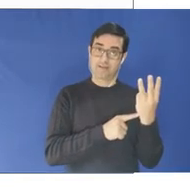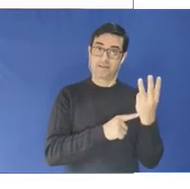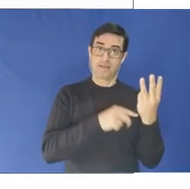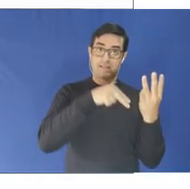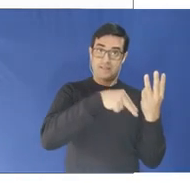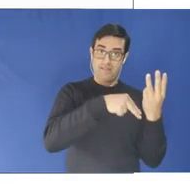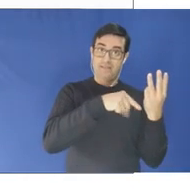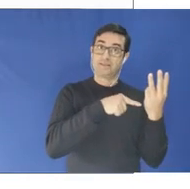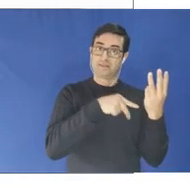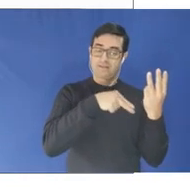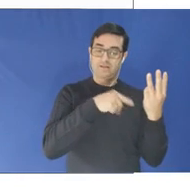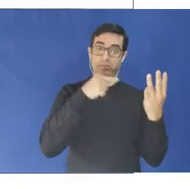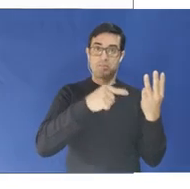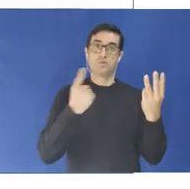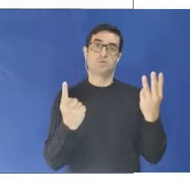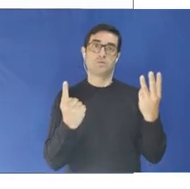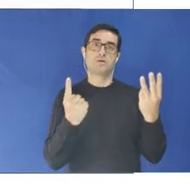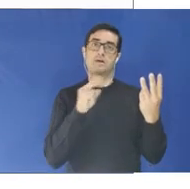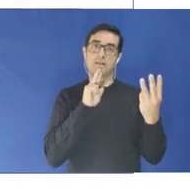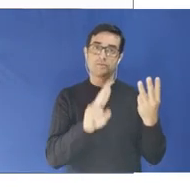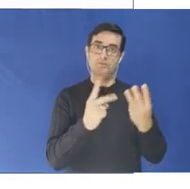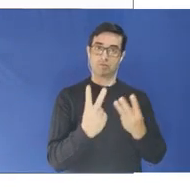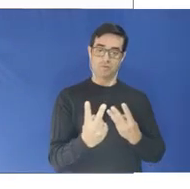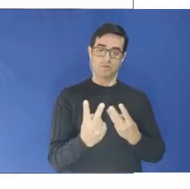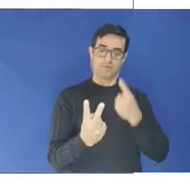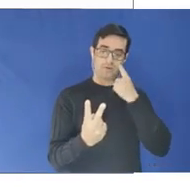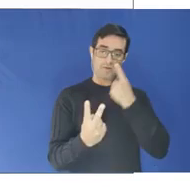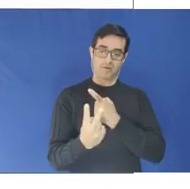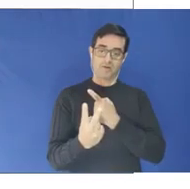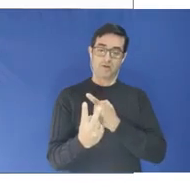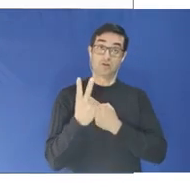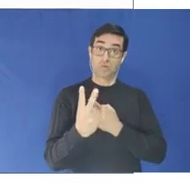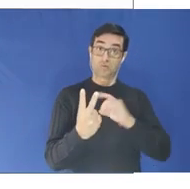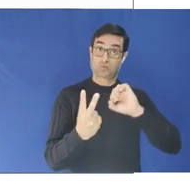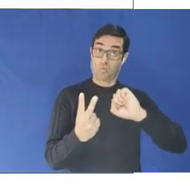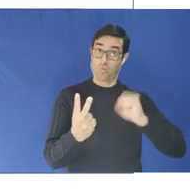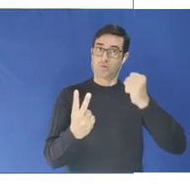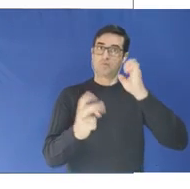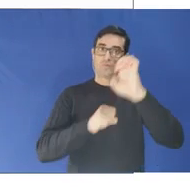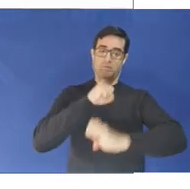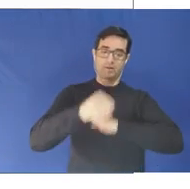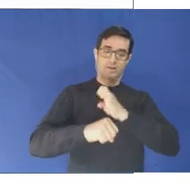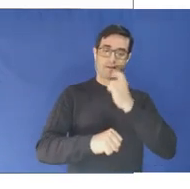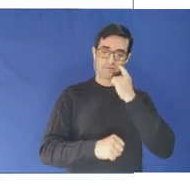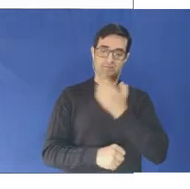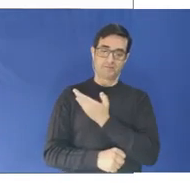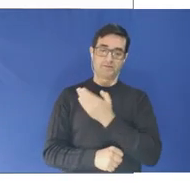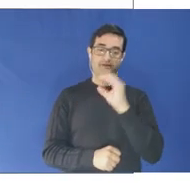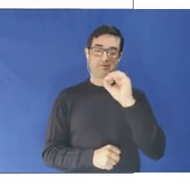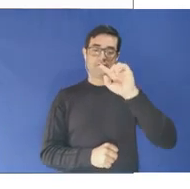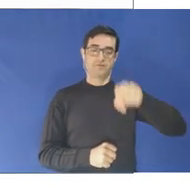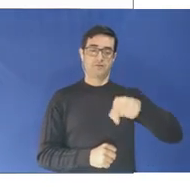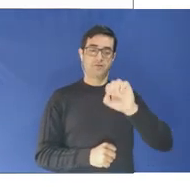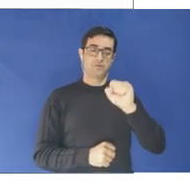né? Se o N é 3, menos 1 é 2. Então, aqui, que são 8 elétrons. Está aqui,